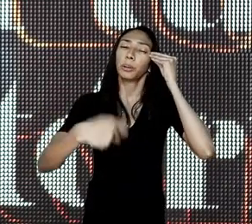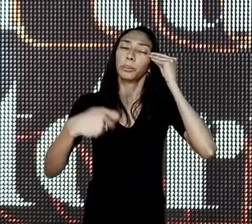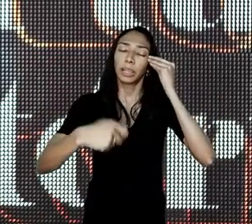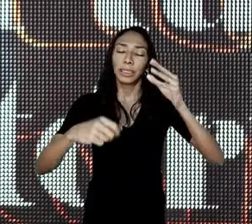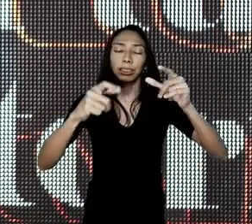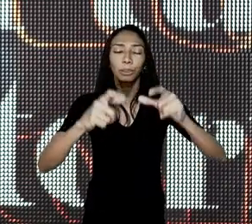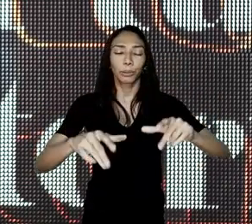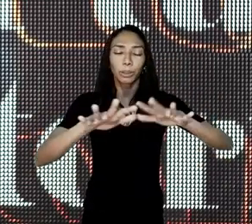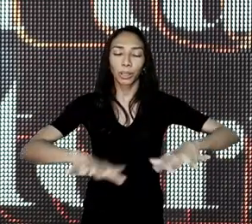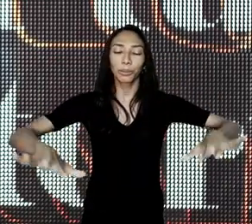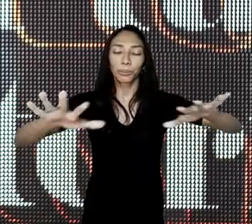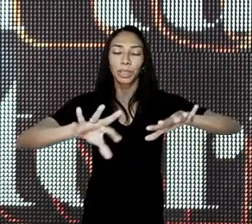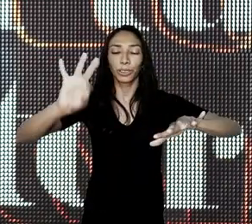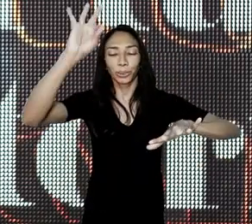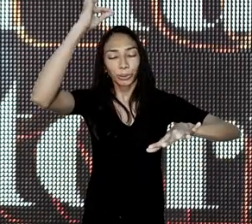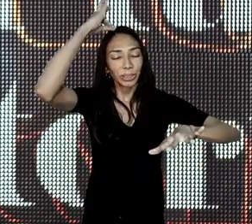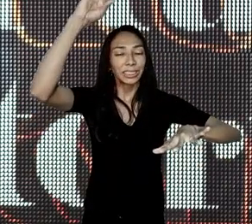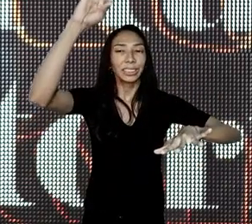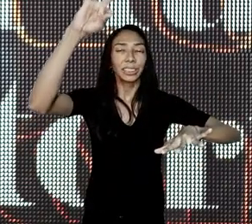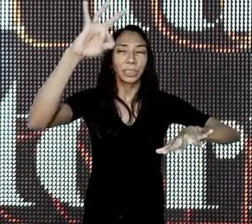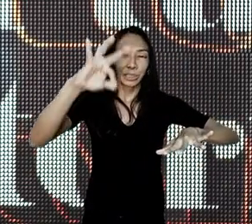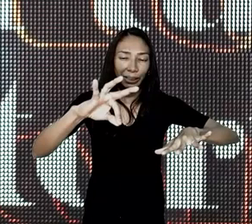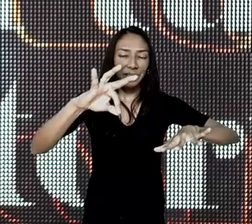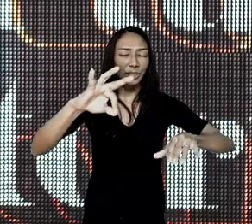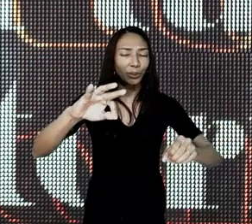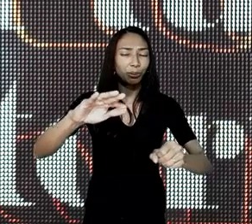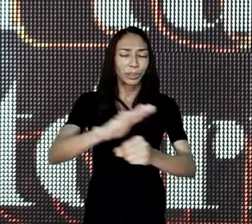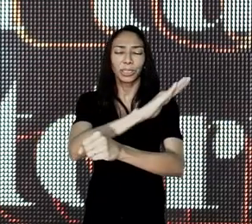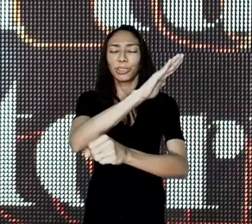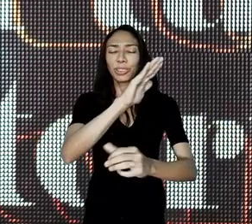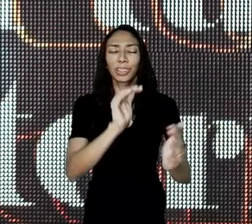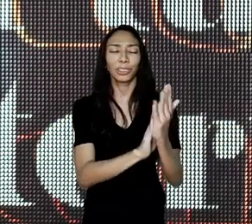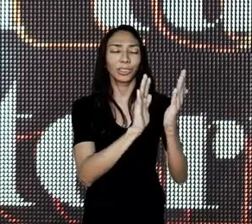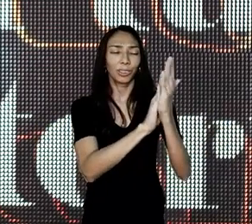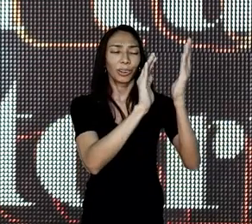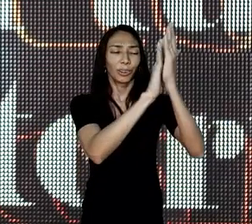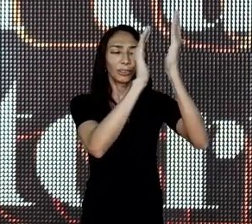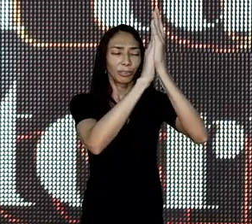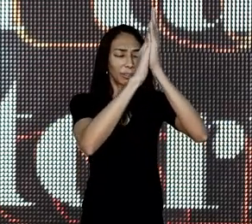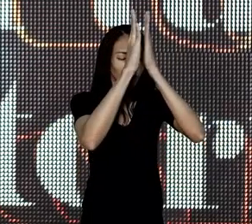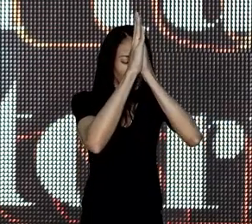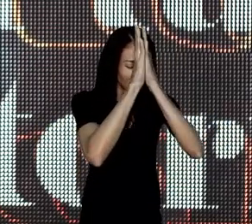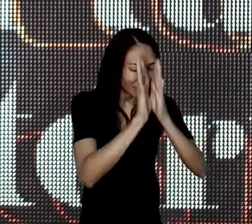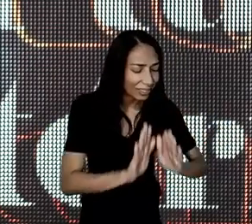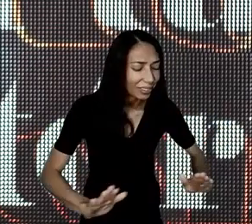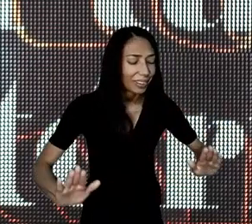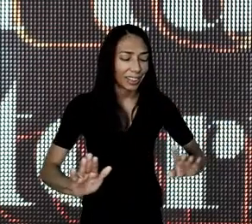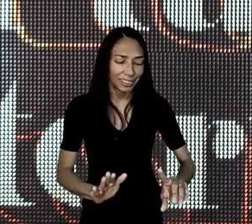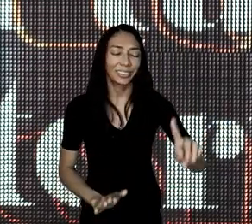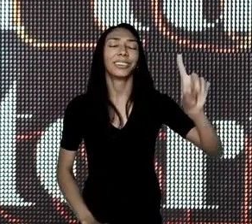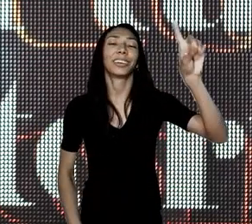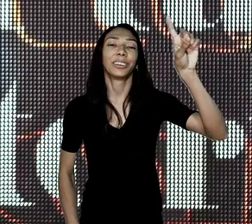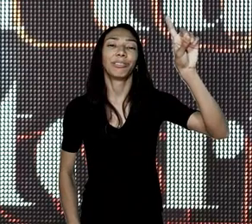uma atmosfera. Você precisa encher esse ambiente de louvores, de adoração. Tem hora melhor para a gente adorar a Deus